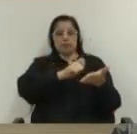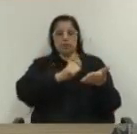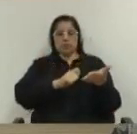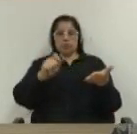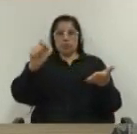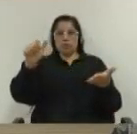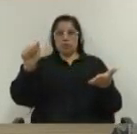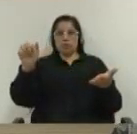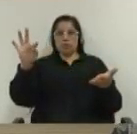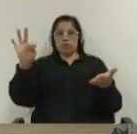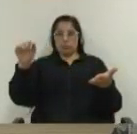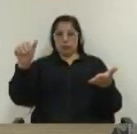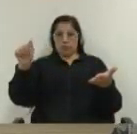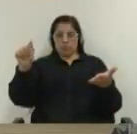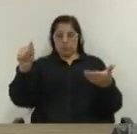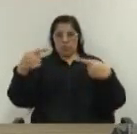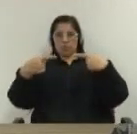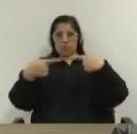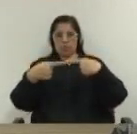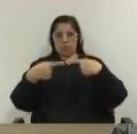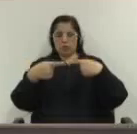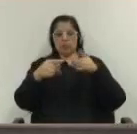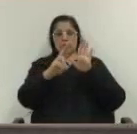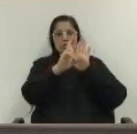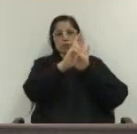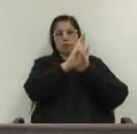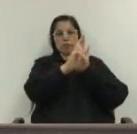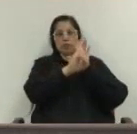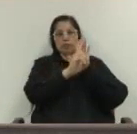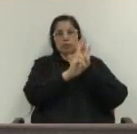nessa ata, de acordo com o regimento interno,